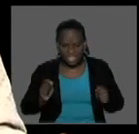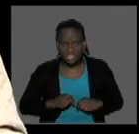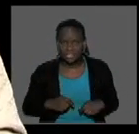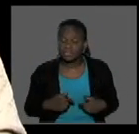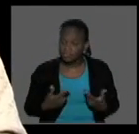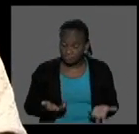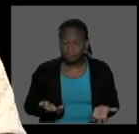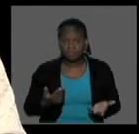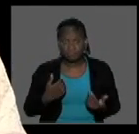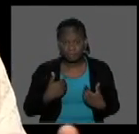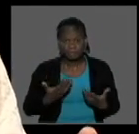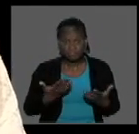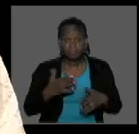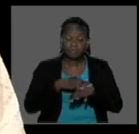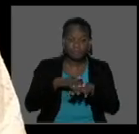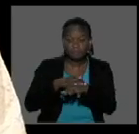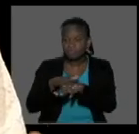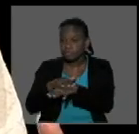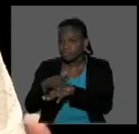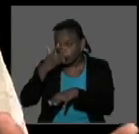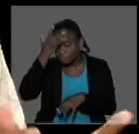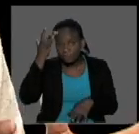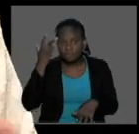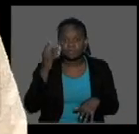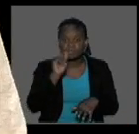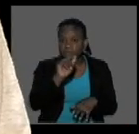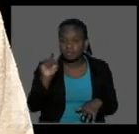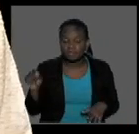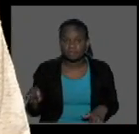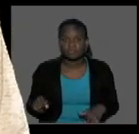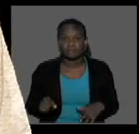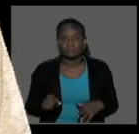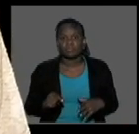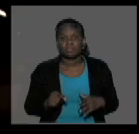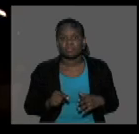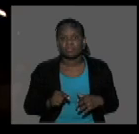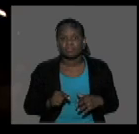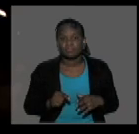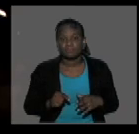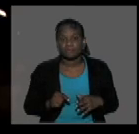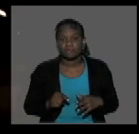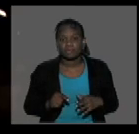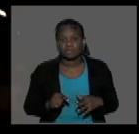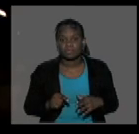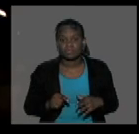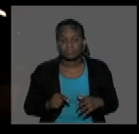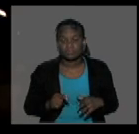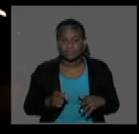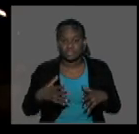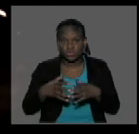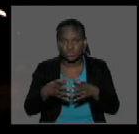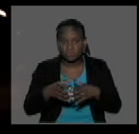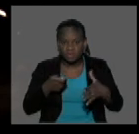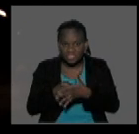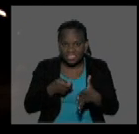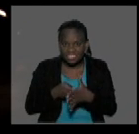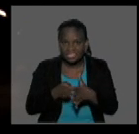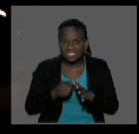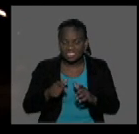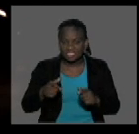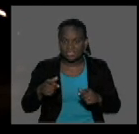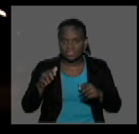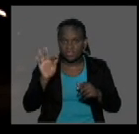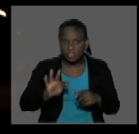isso? Conversado por aí com a militância, com estudantes,